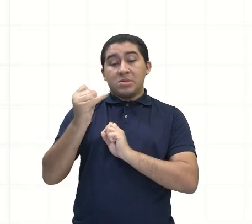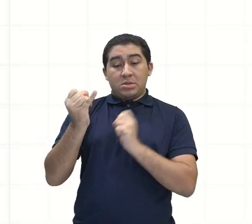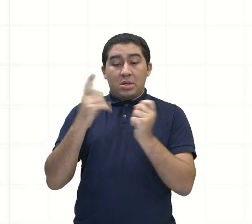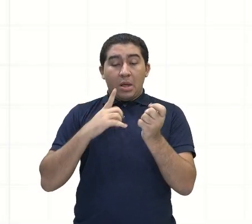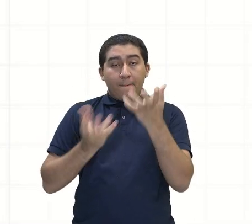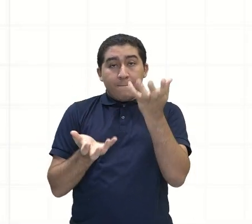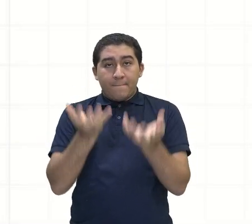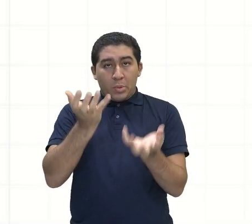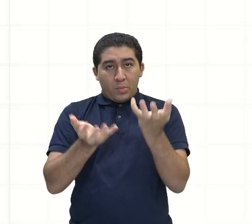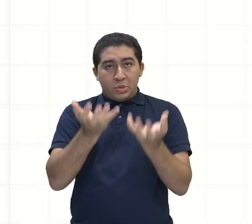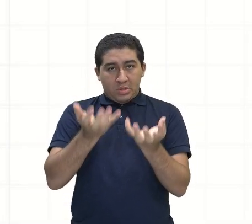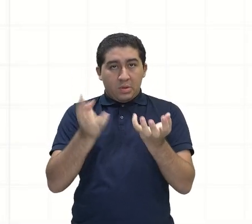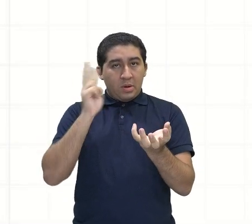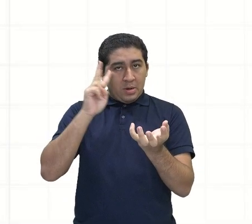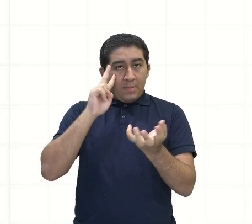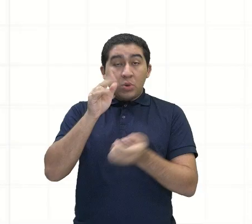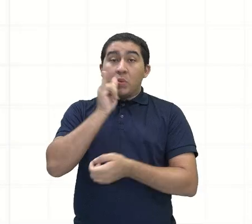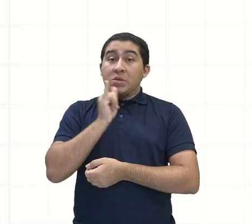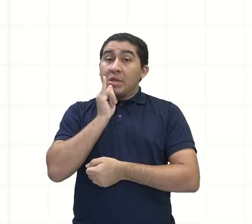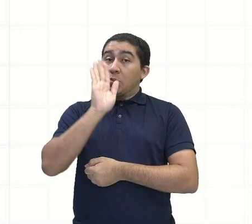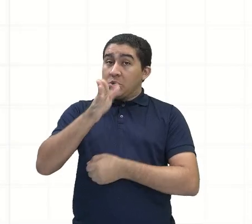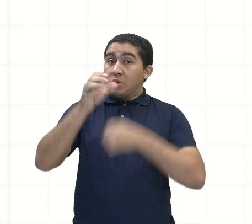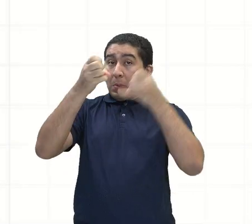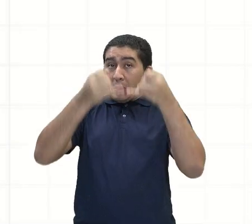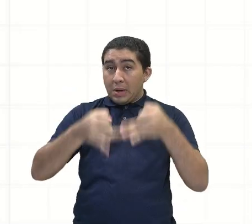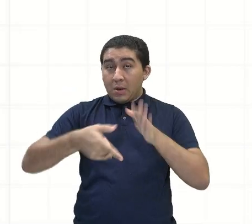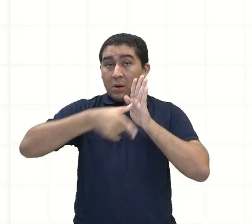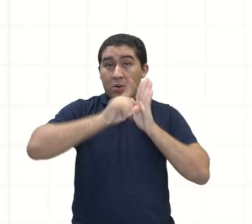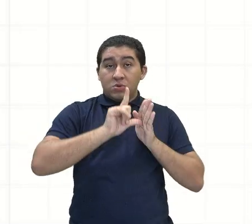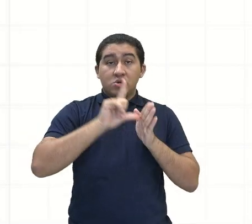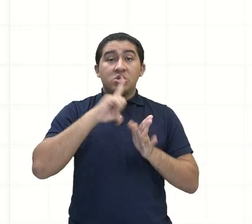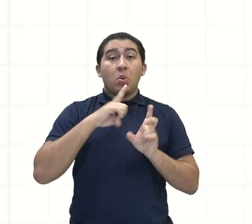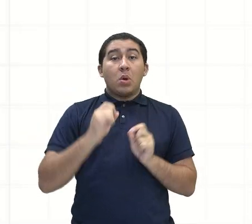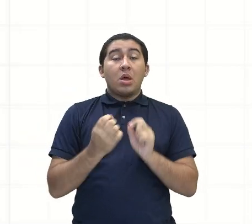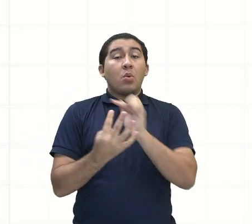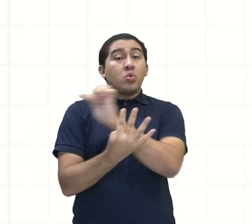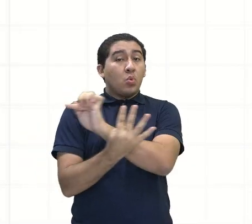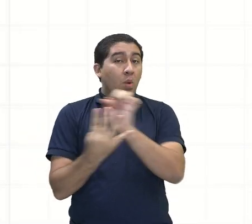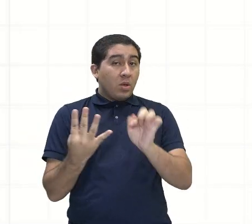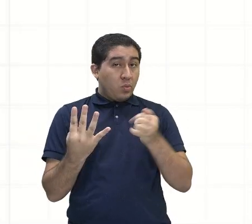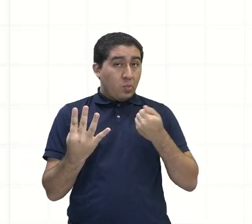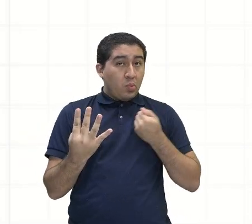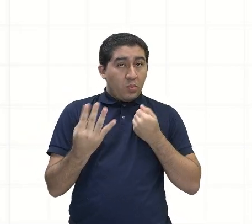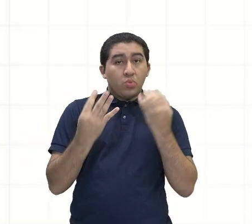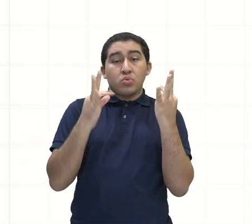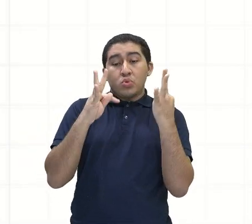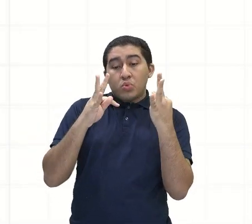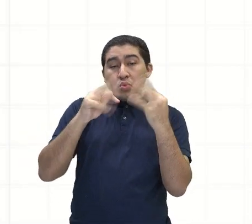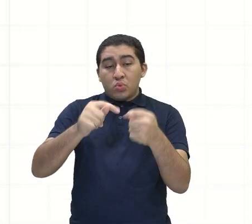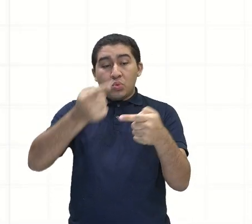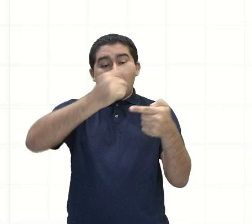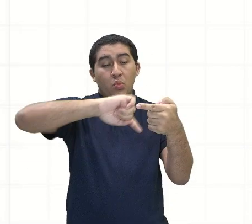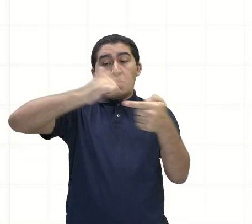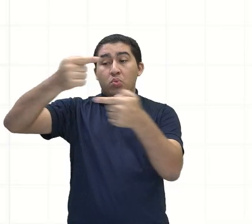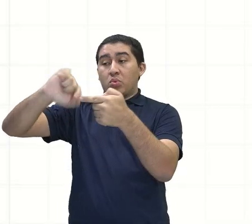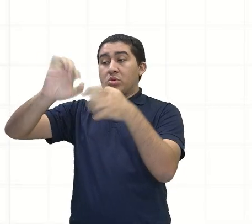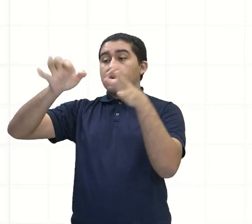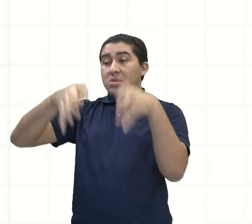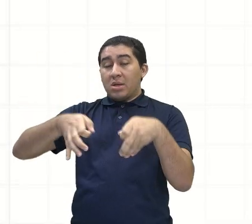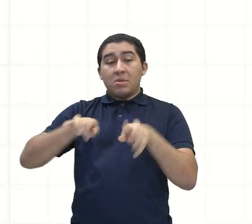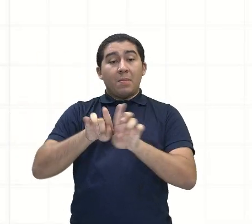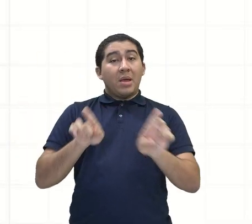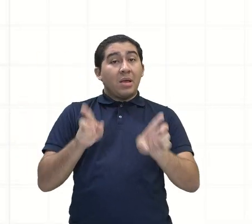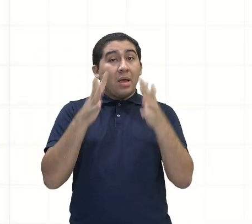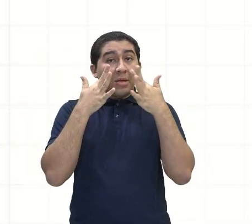pouco? Naquele exemplo que eu dei para vocês, eu tinha os 4 valores. Vejam que nessa letra